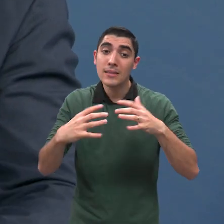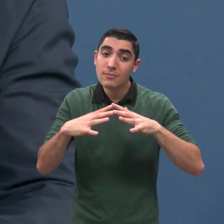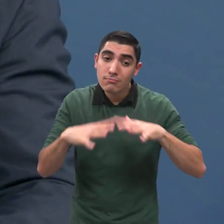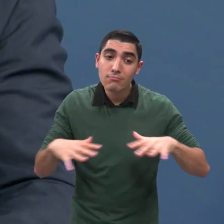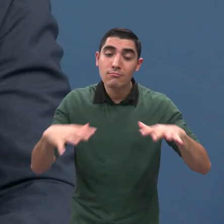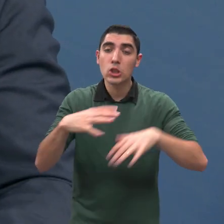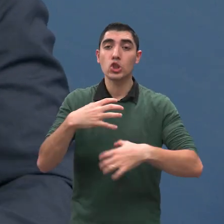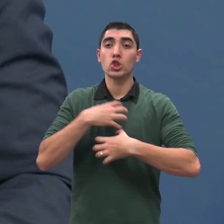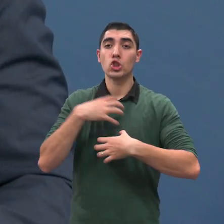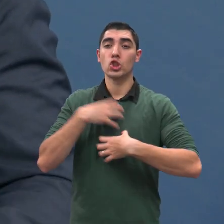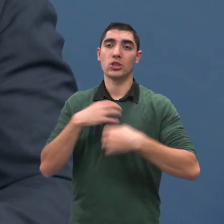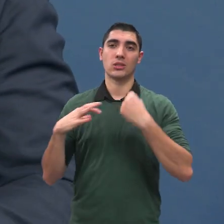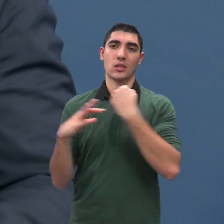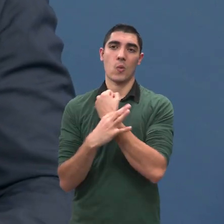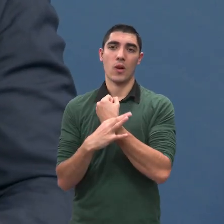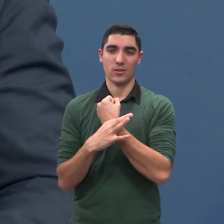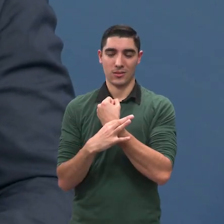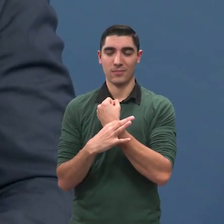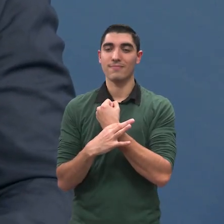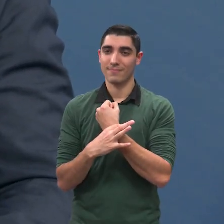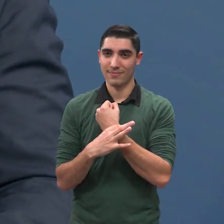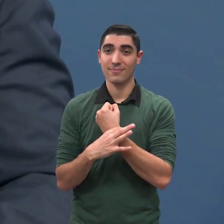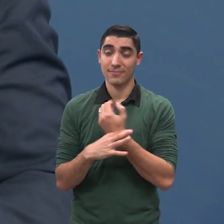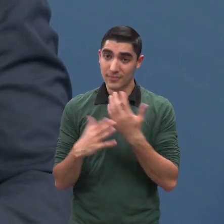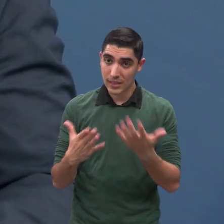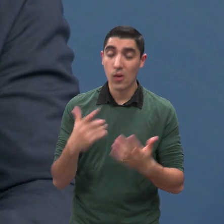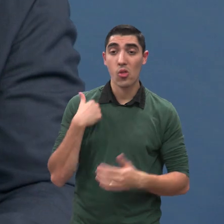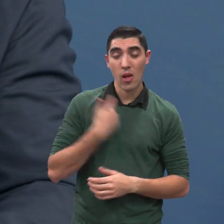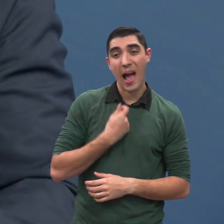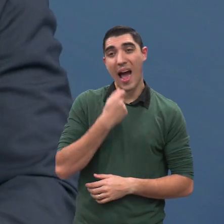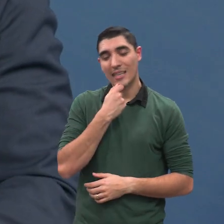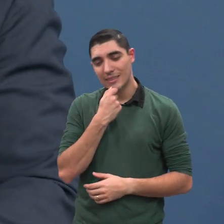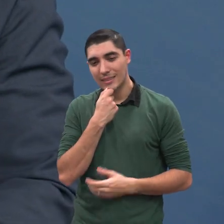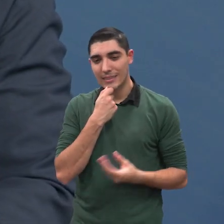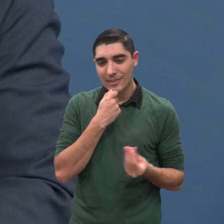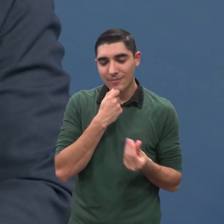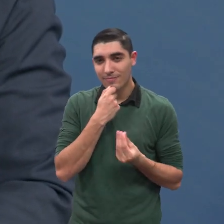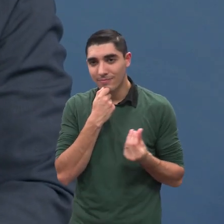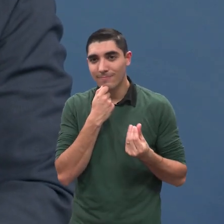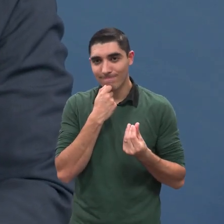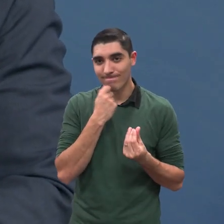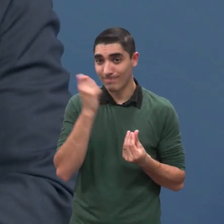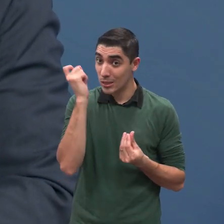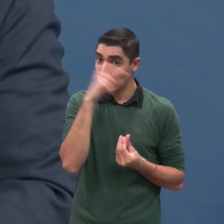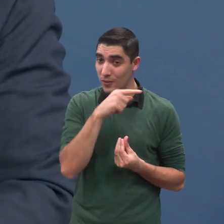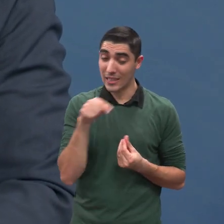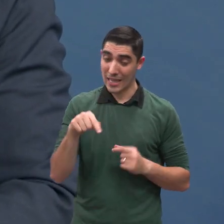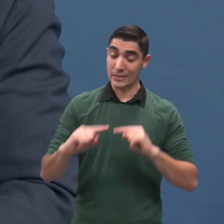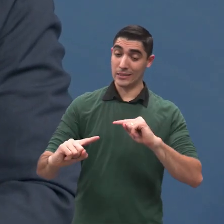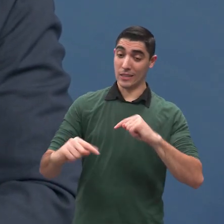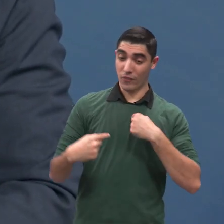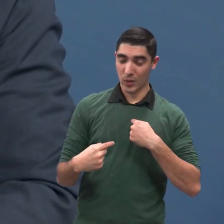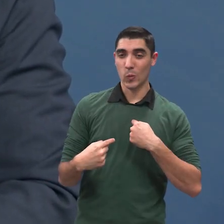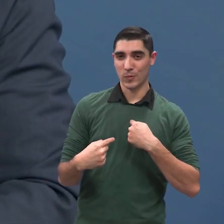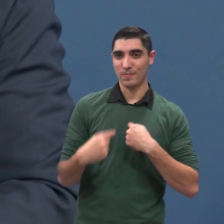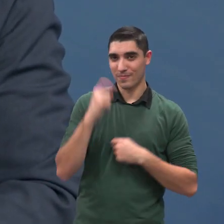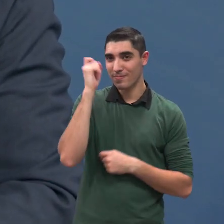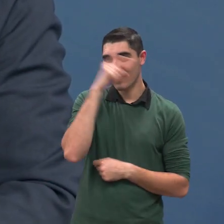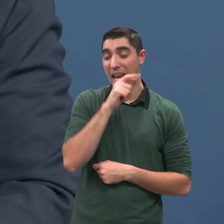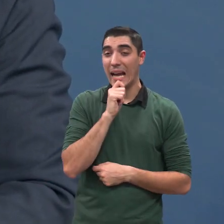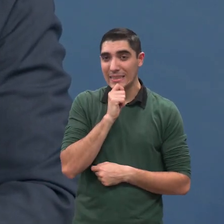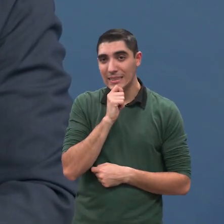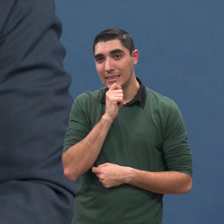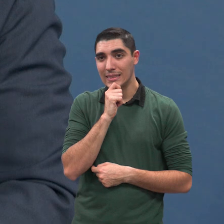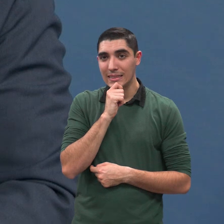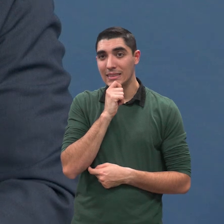vai se sentir segura para topar essa ideia? Então a gente fica nesse dilema, né? E é um desafio